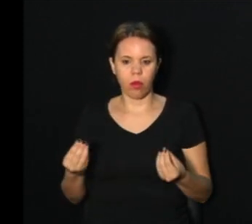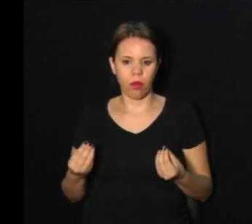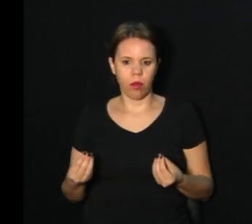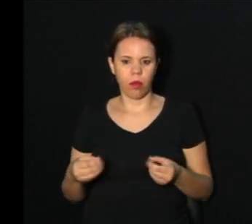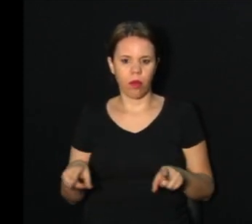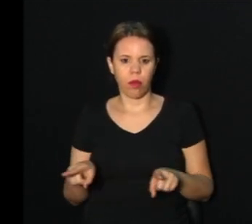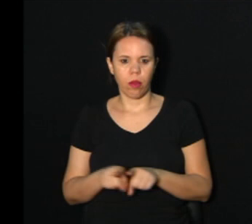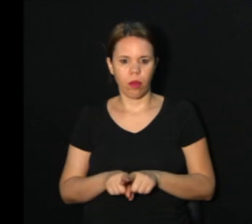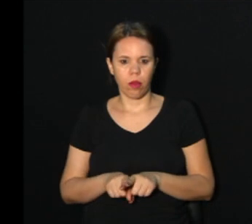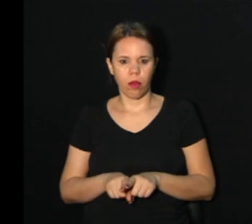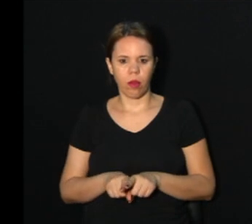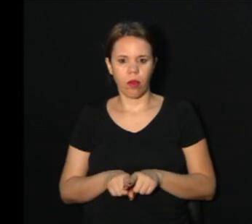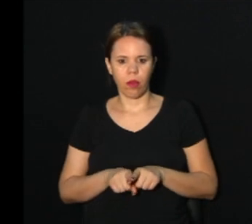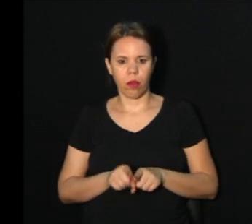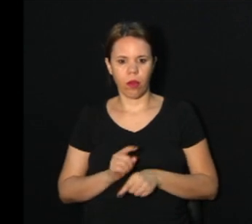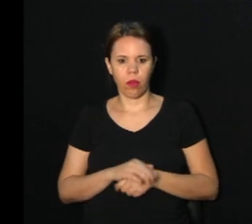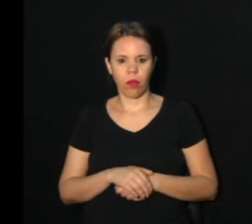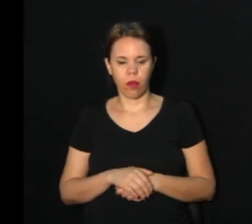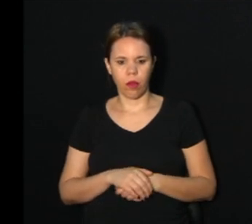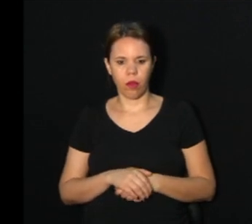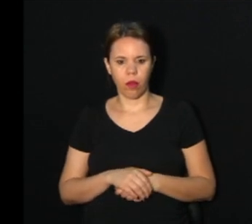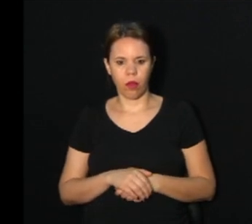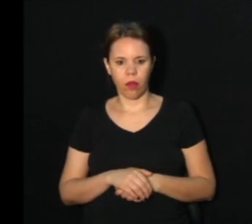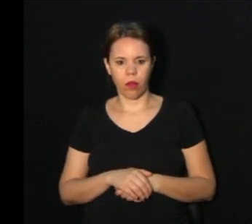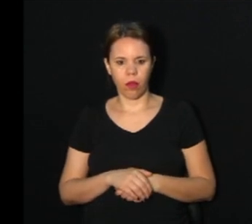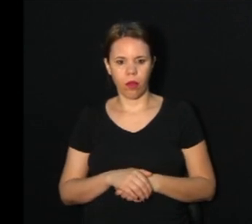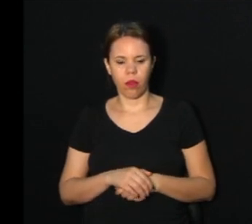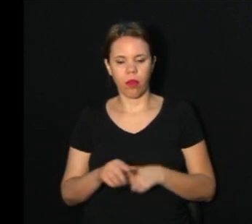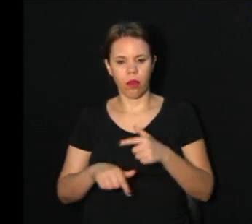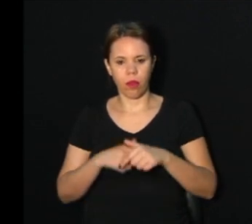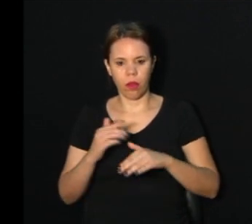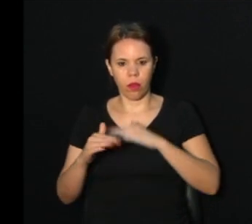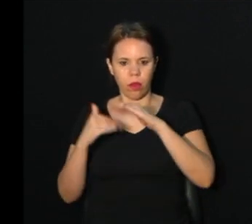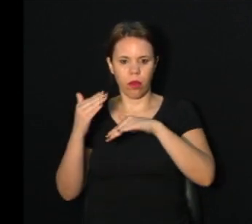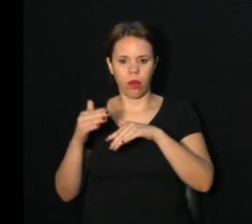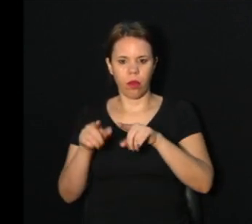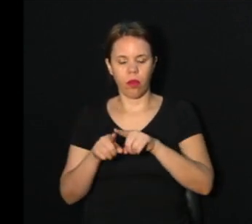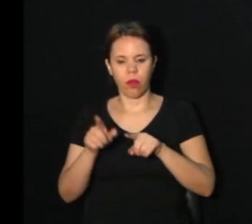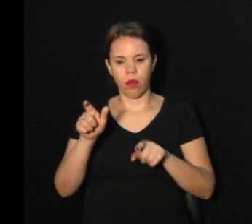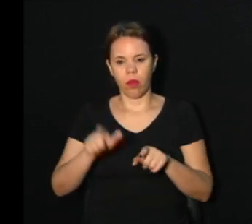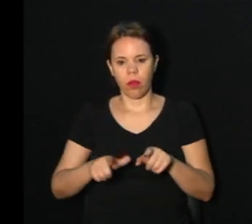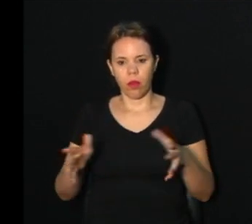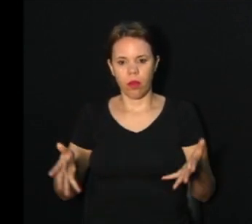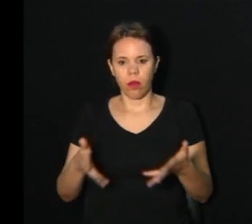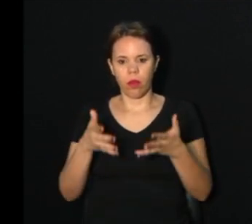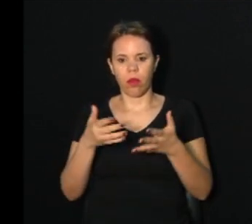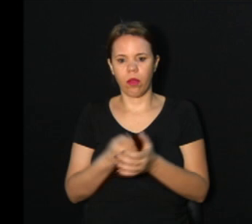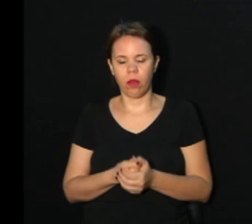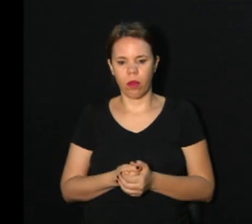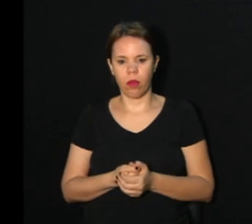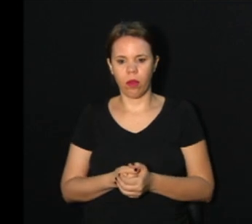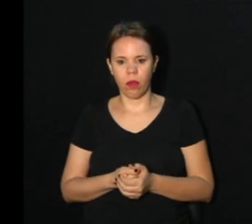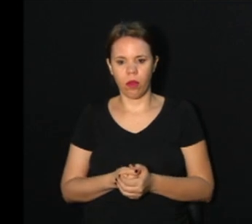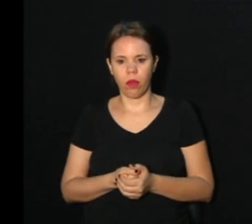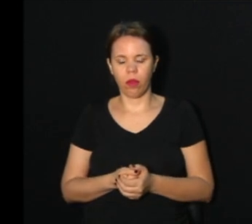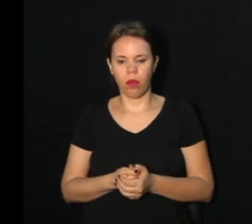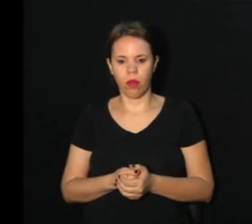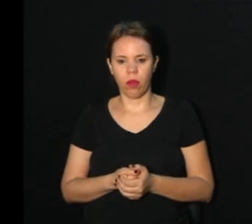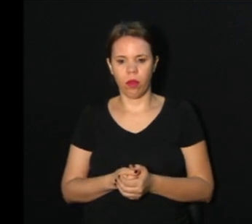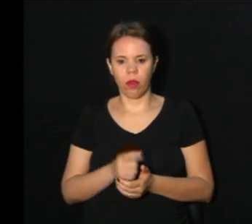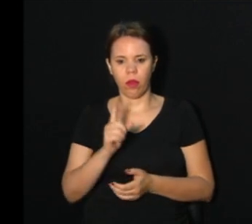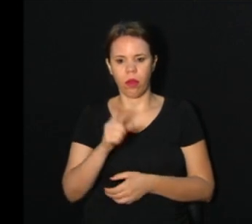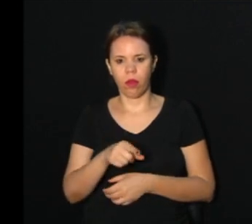a instituição do adicional de produtividade e desempenho dos servidores da Procuradoria Fiscal, no importe de